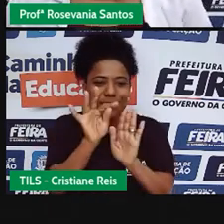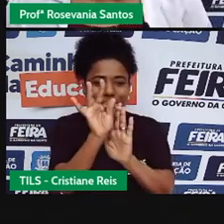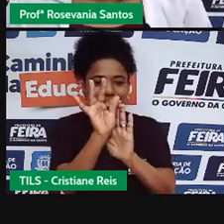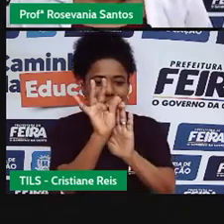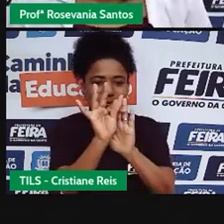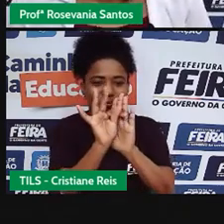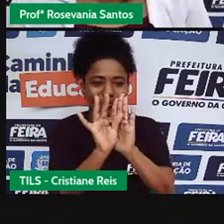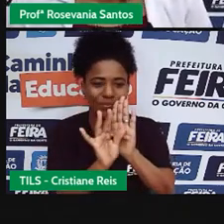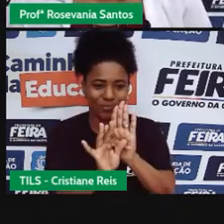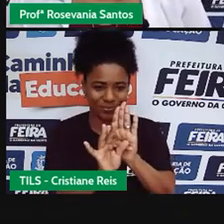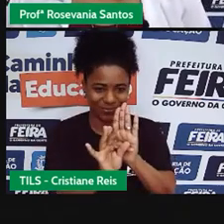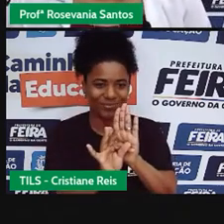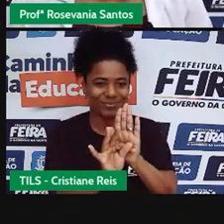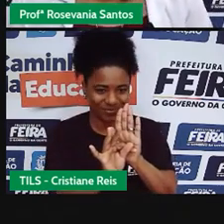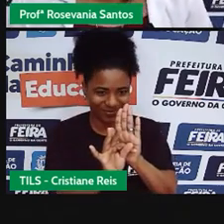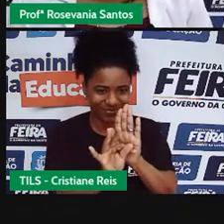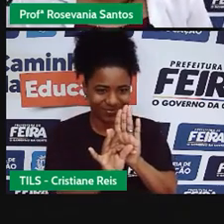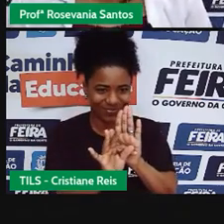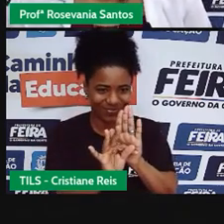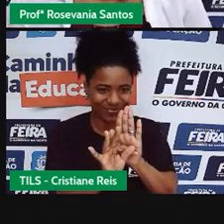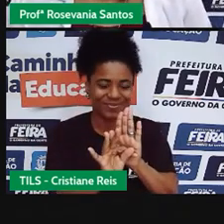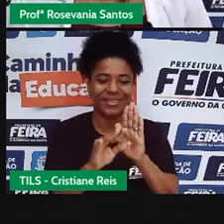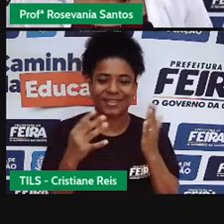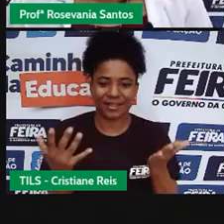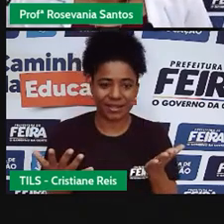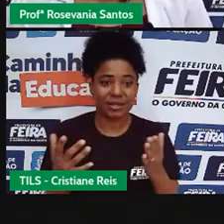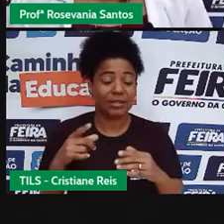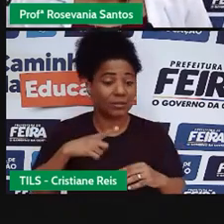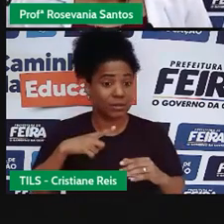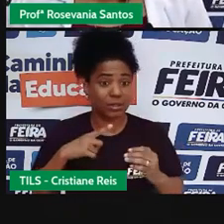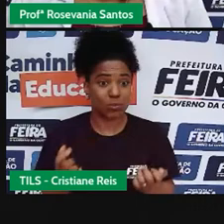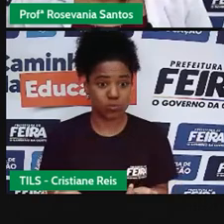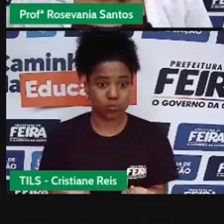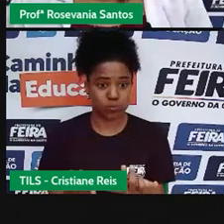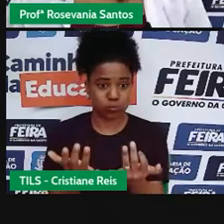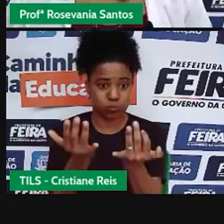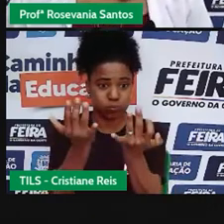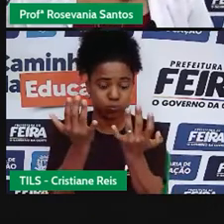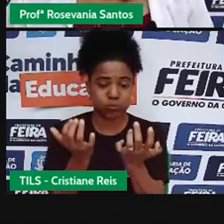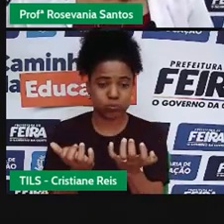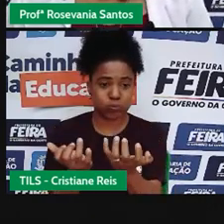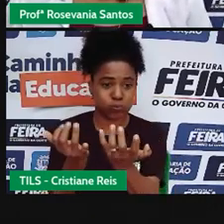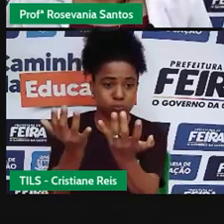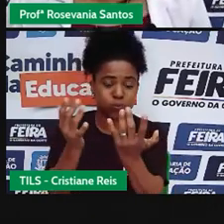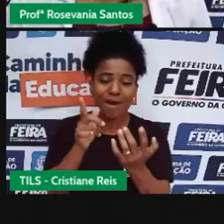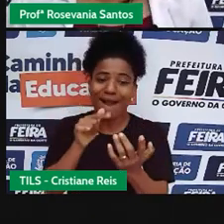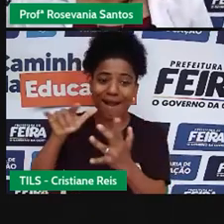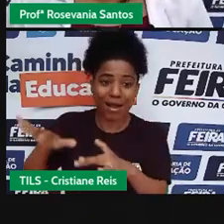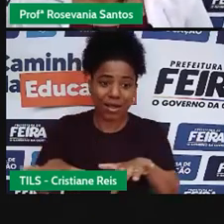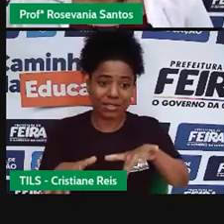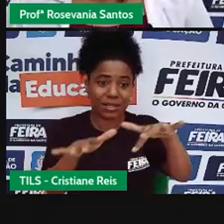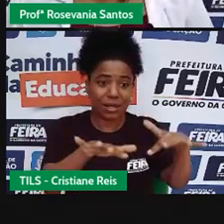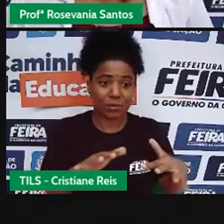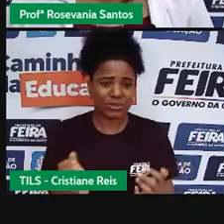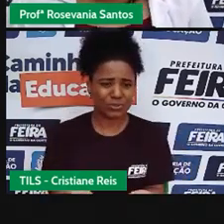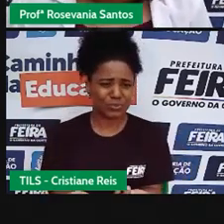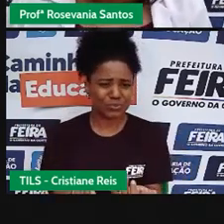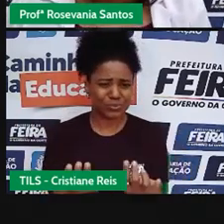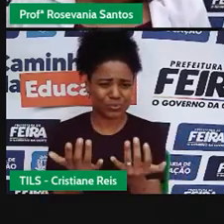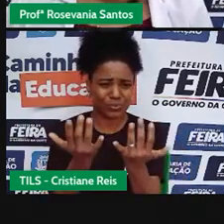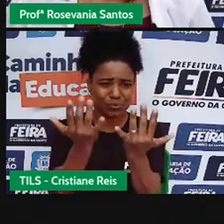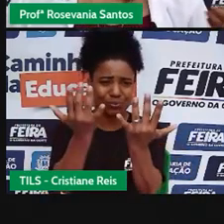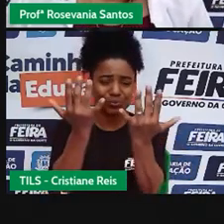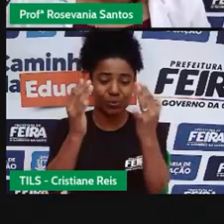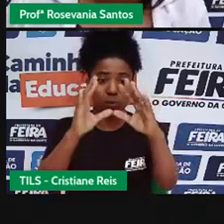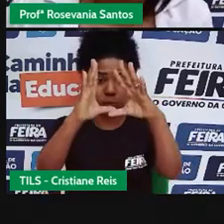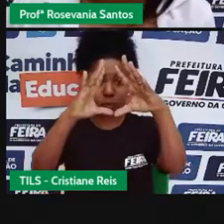região. Sofreção da massa de ar tropical atlântica, né, que vem em sua direção, e que provoca chuvas no